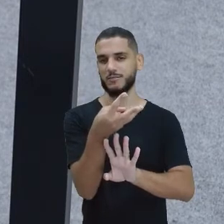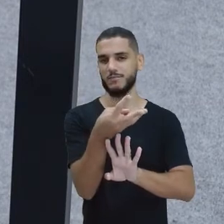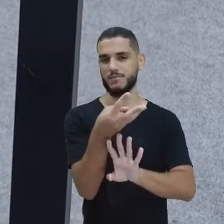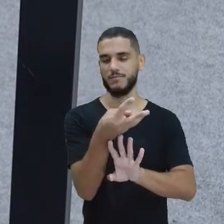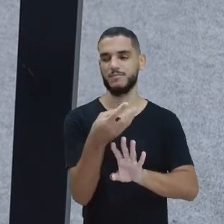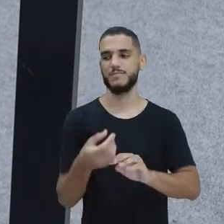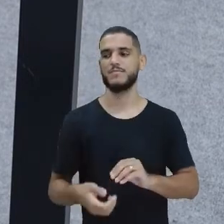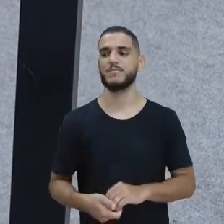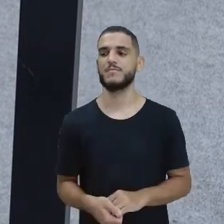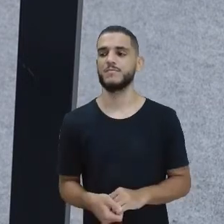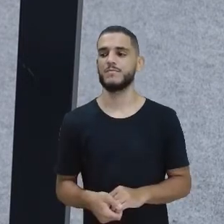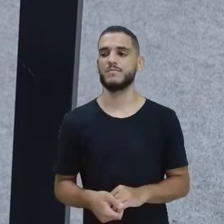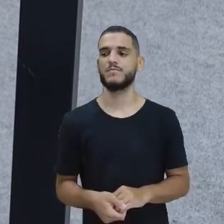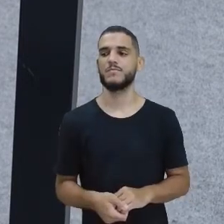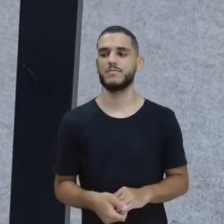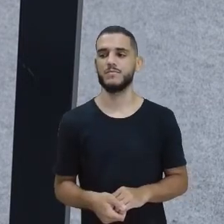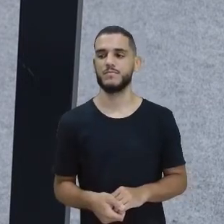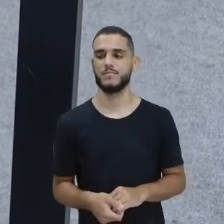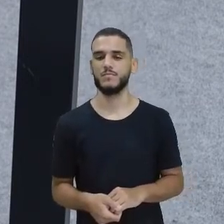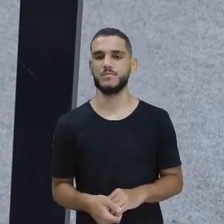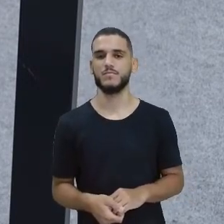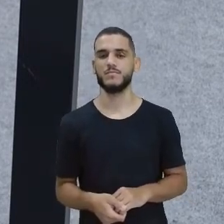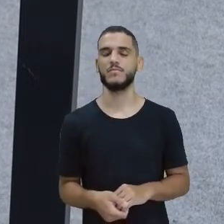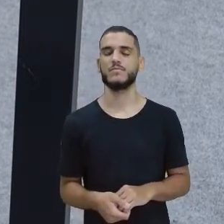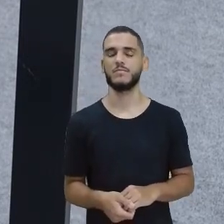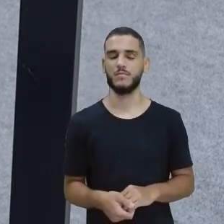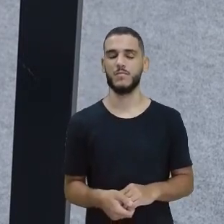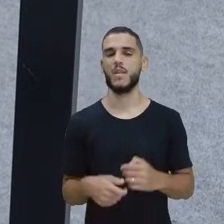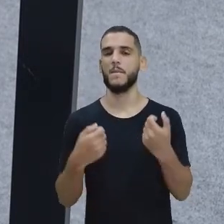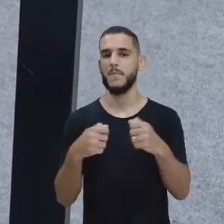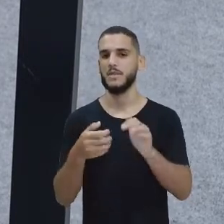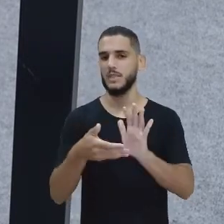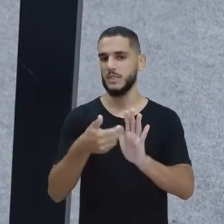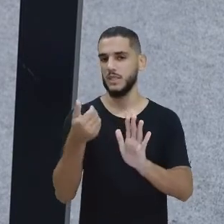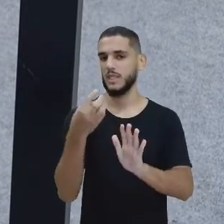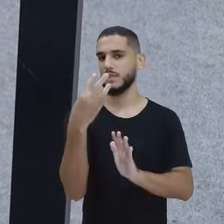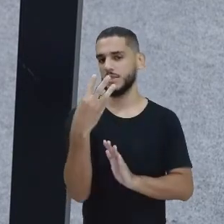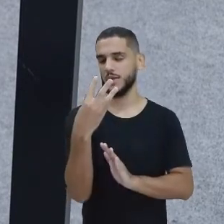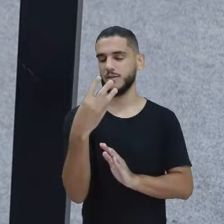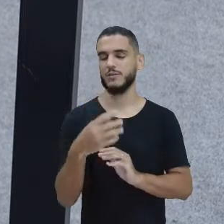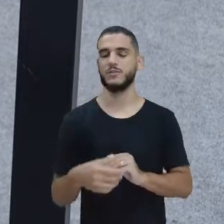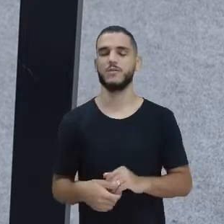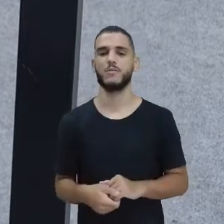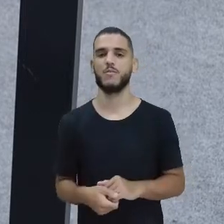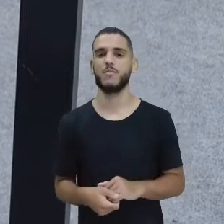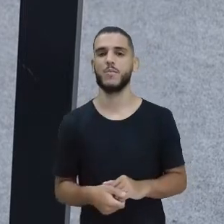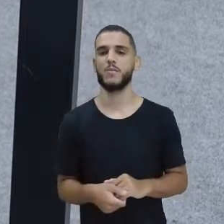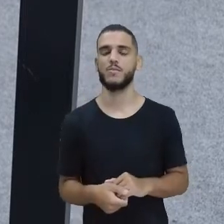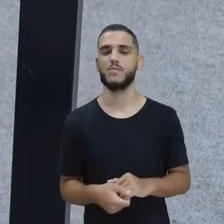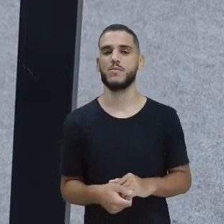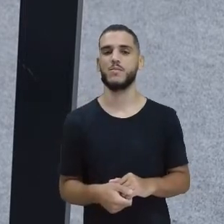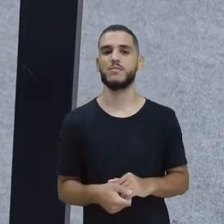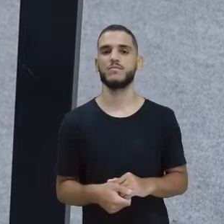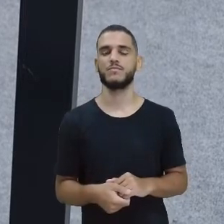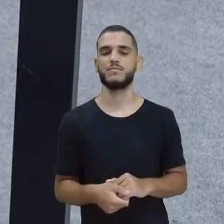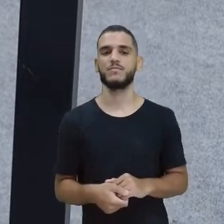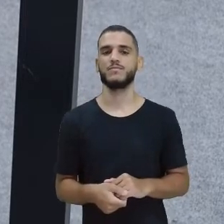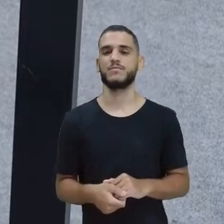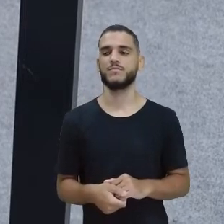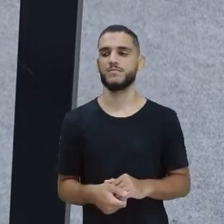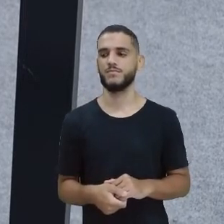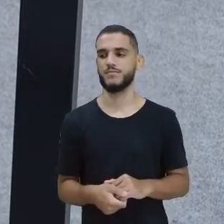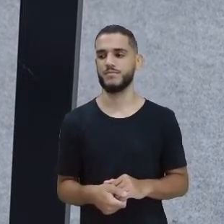Então, uma correspondente à outra. Não são 3 dezenas que é para tirar? Uma correspondente à outra, olha.